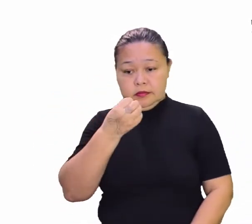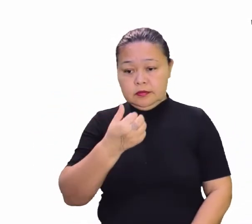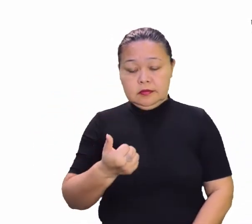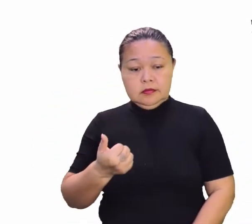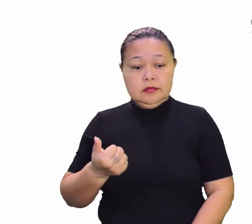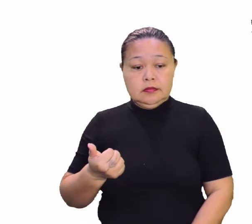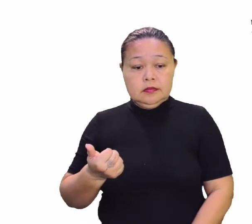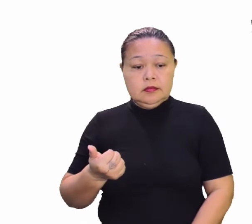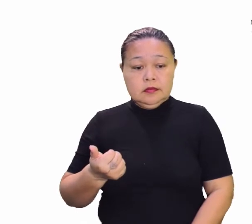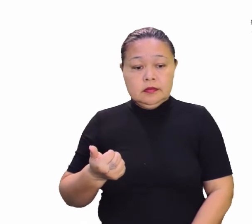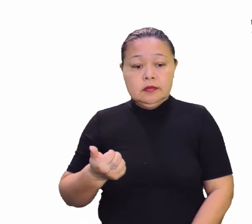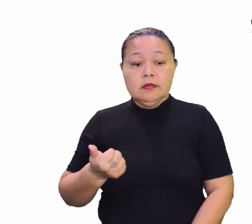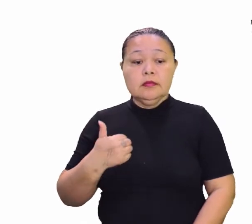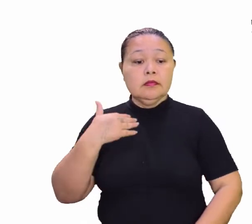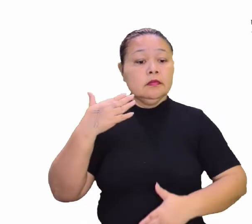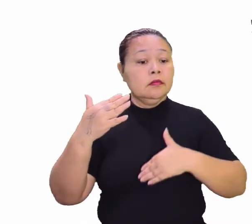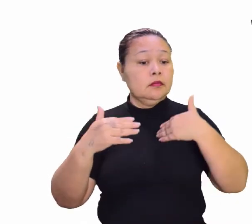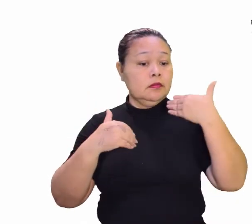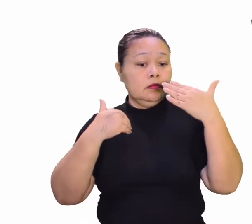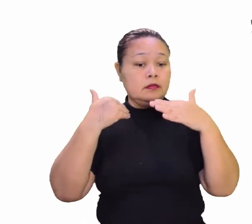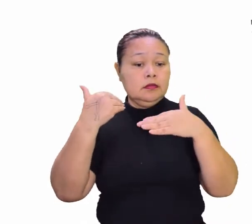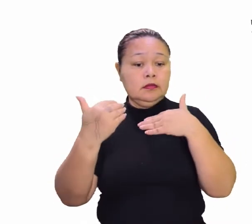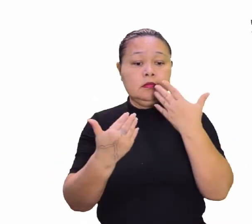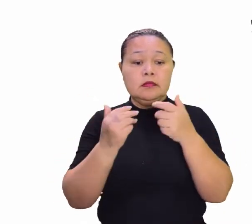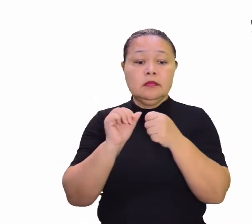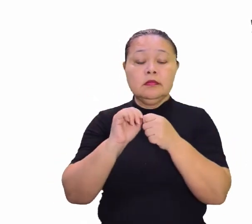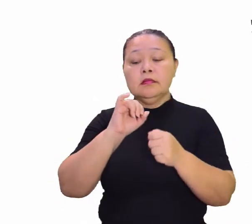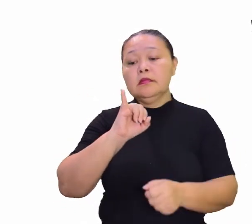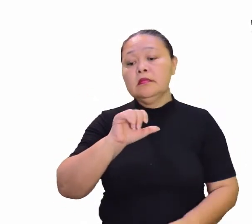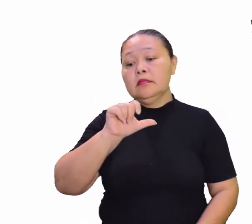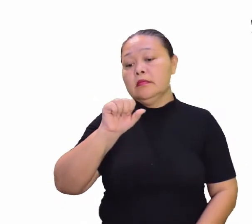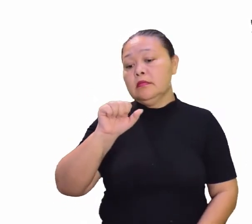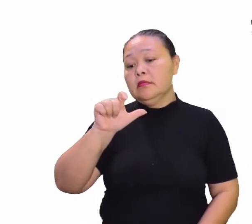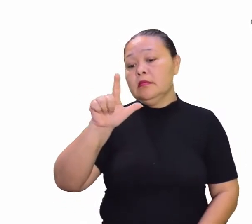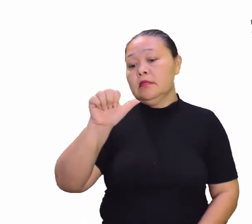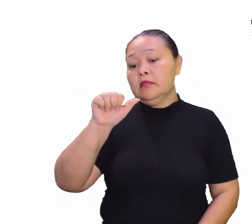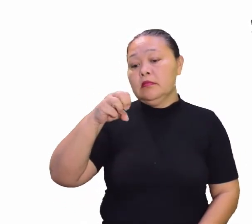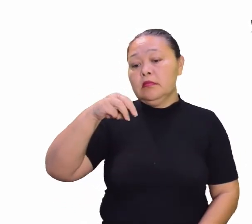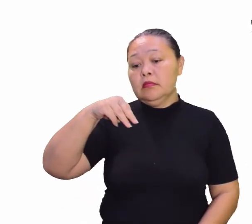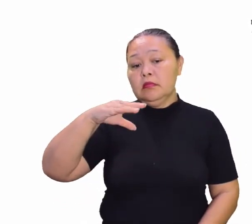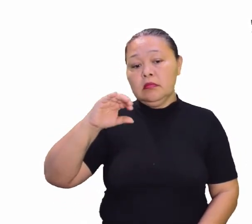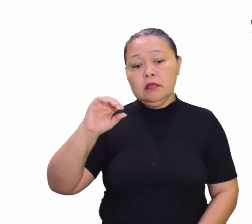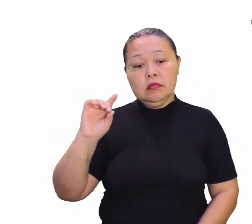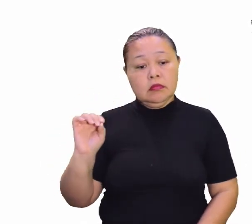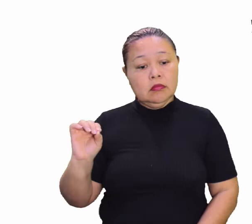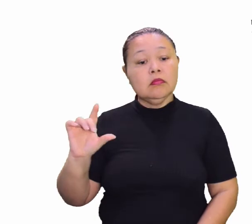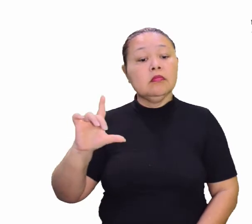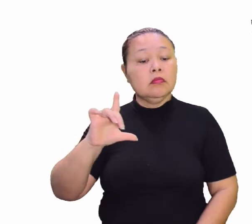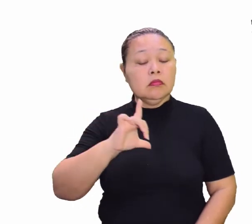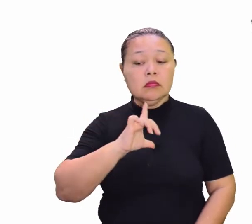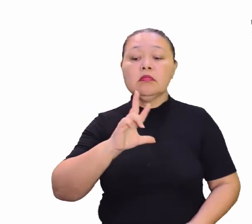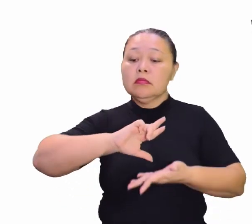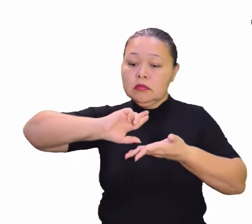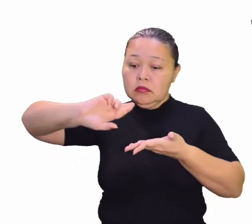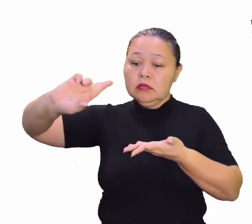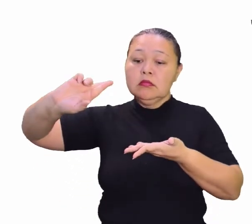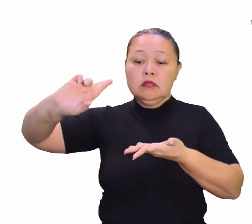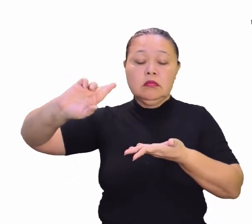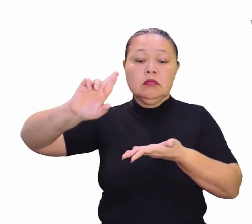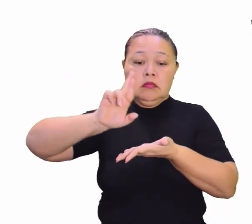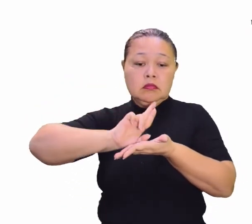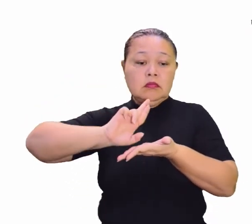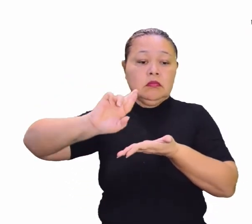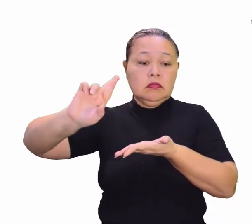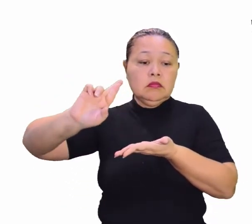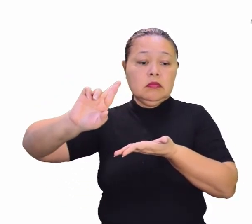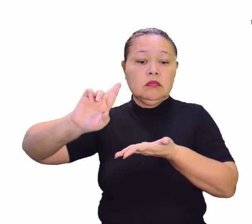Rogério. Crescimento do fundamentalismo islâmico. Opa, então já tem até questão religiosa aqui no meio, Rogério. Temos